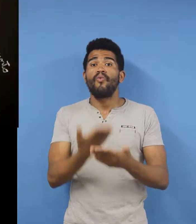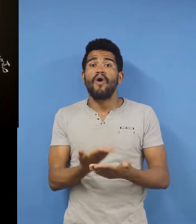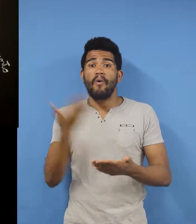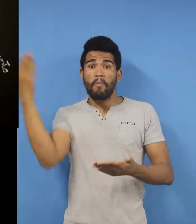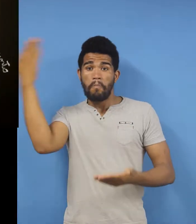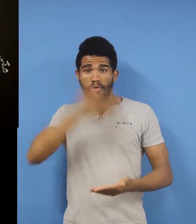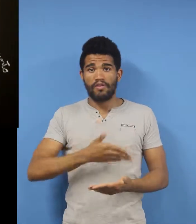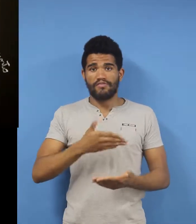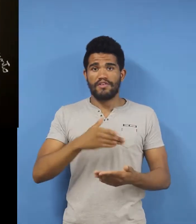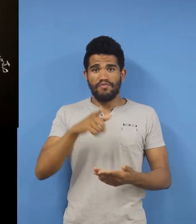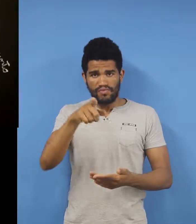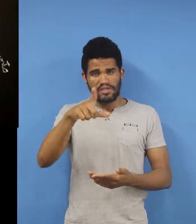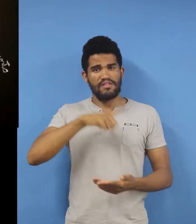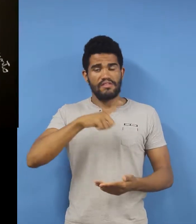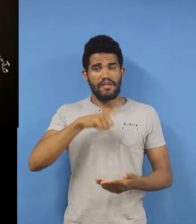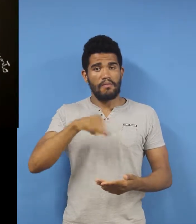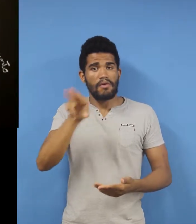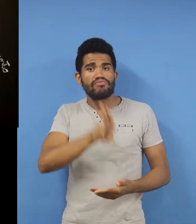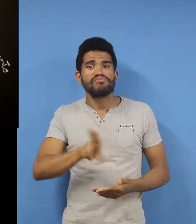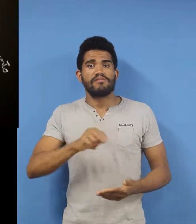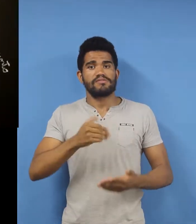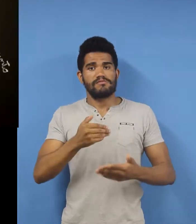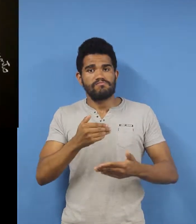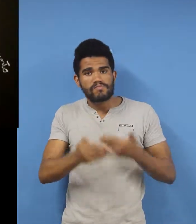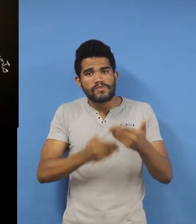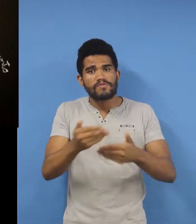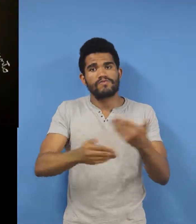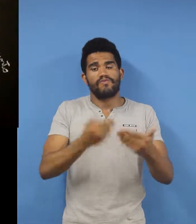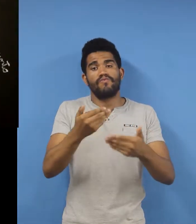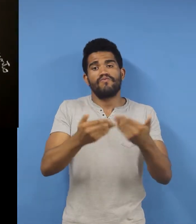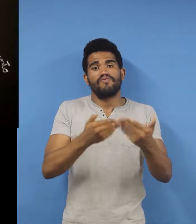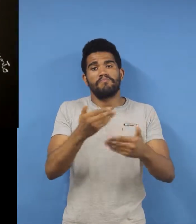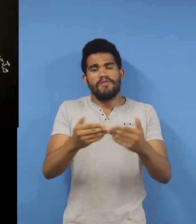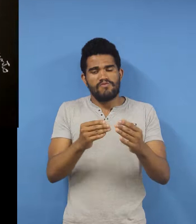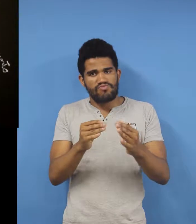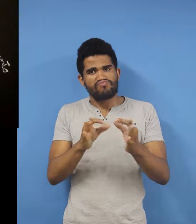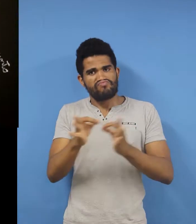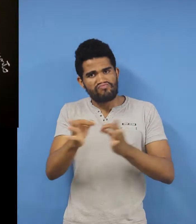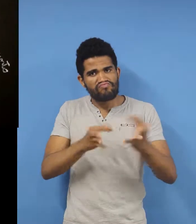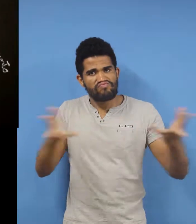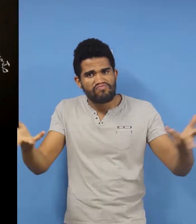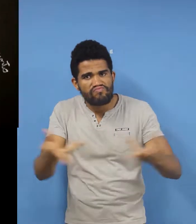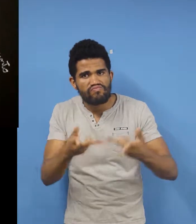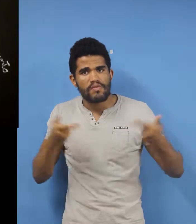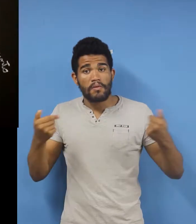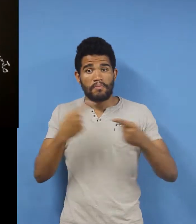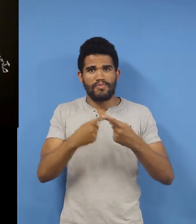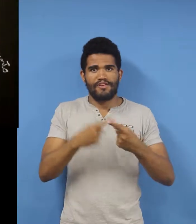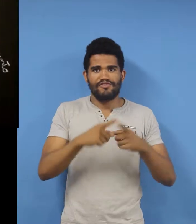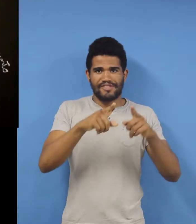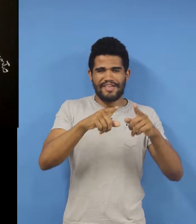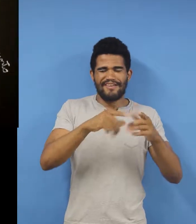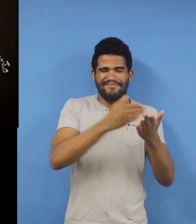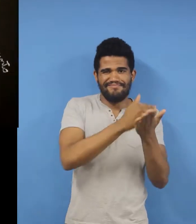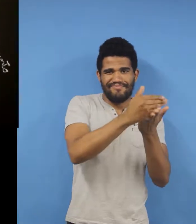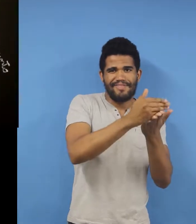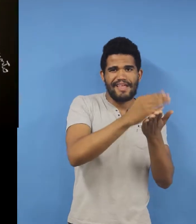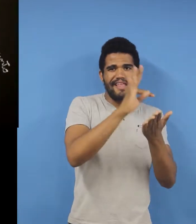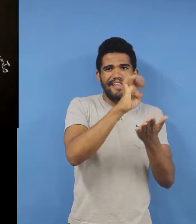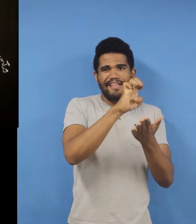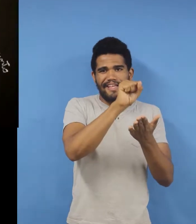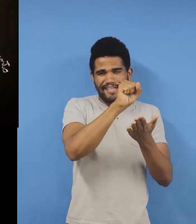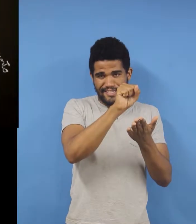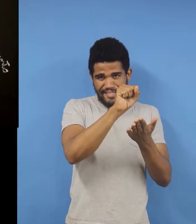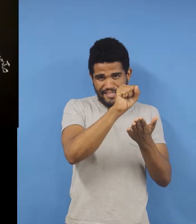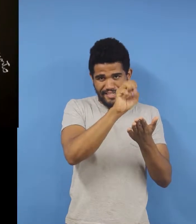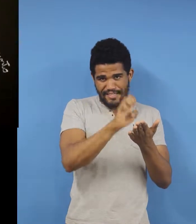aparecer aqui. Qual é o argumento, o fato social, a citação, o fato histórico que você vai utilizar para desenvolver esse tópico